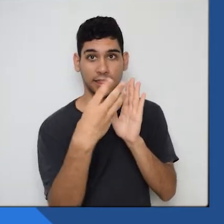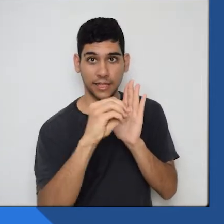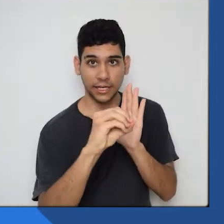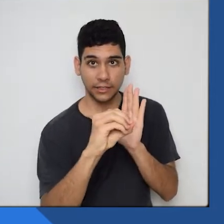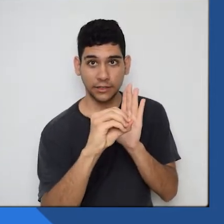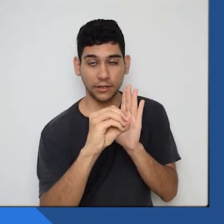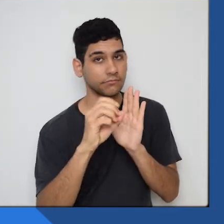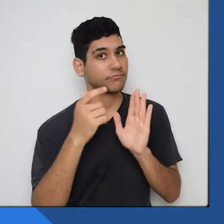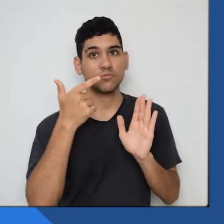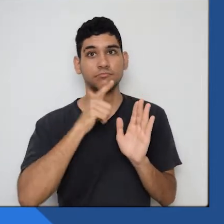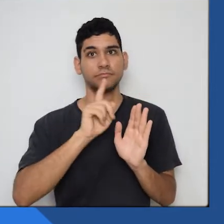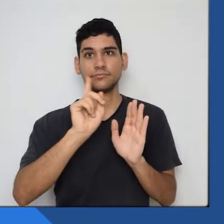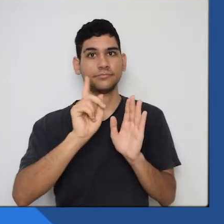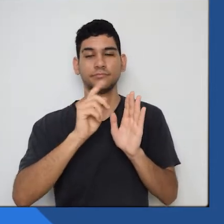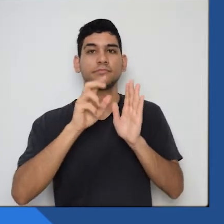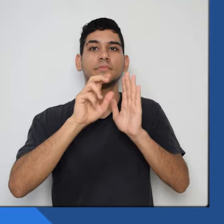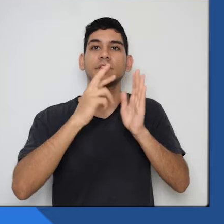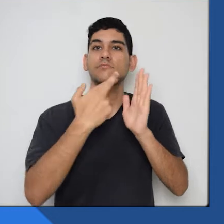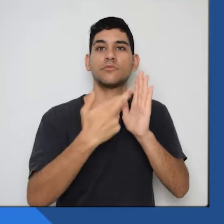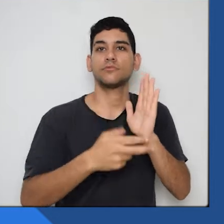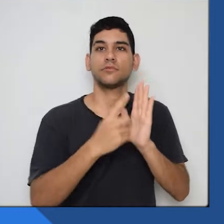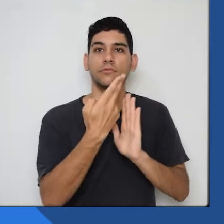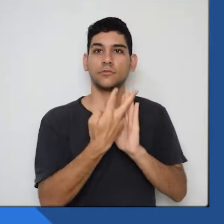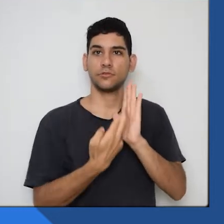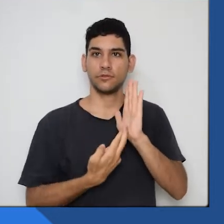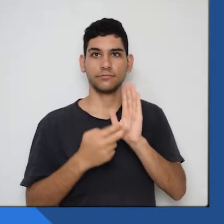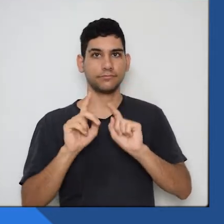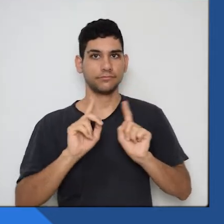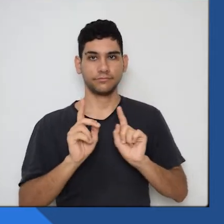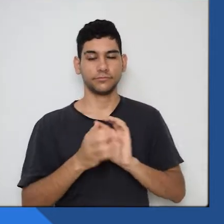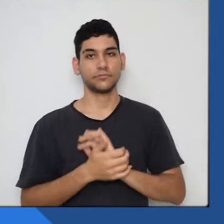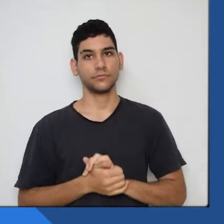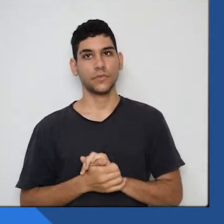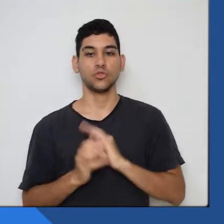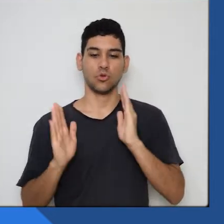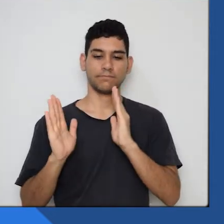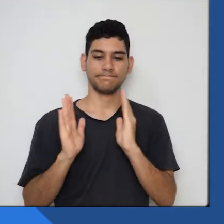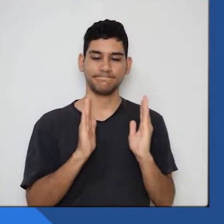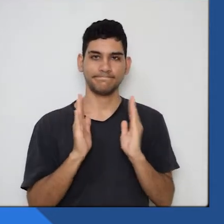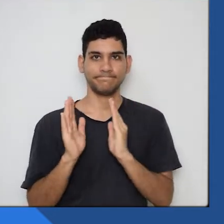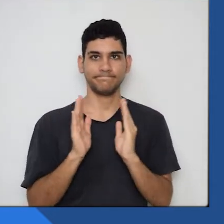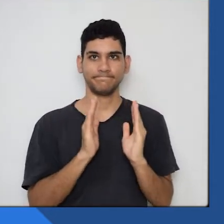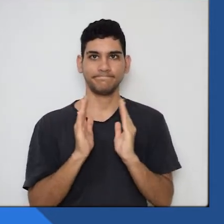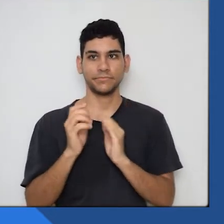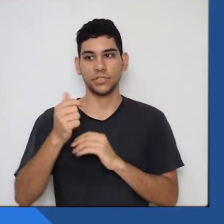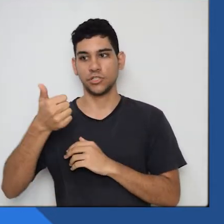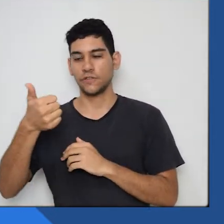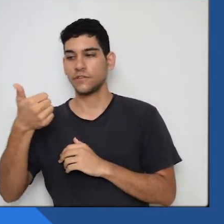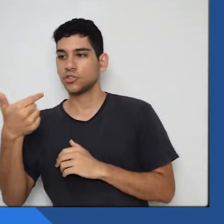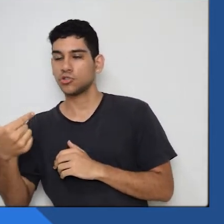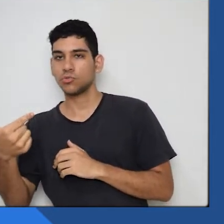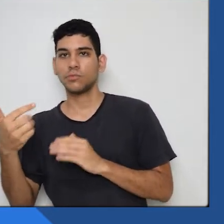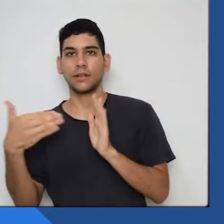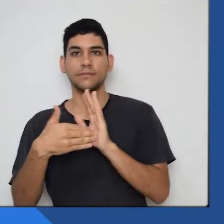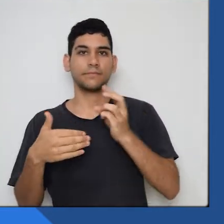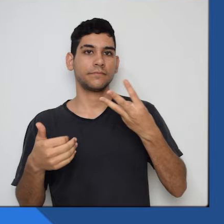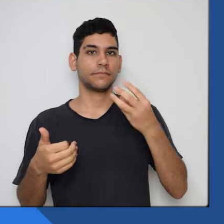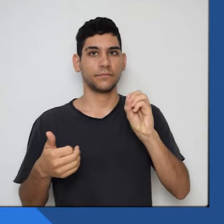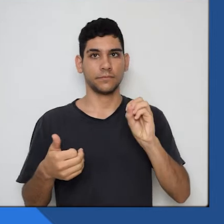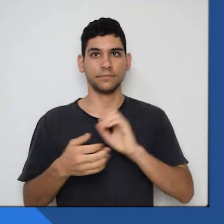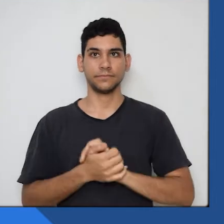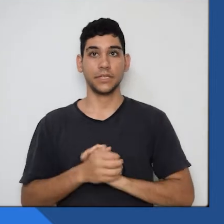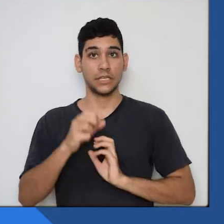às 23h59, ele também não vai conseguir responder o questionário. Só nesse intervalo, de 21 a